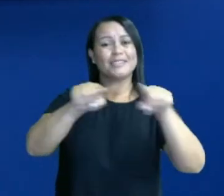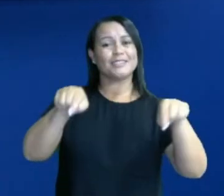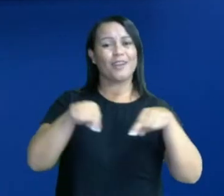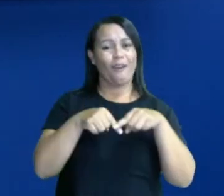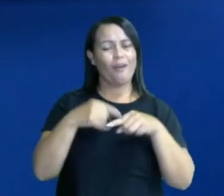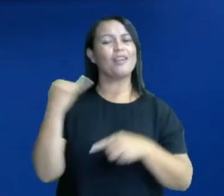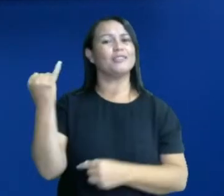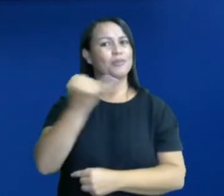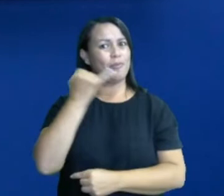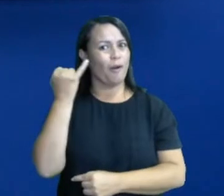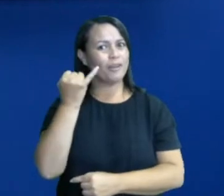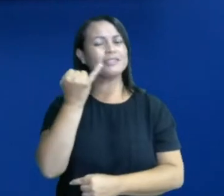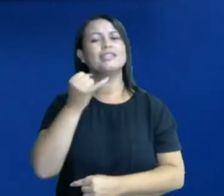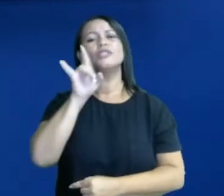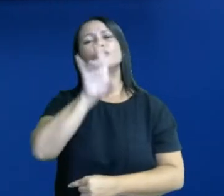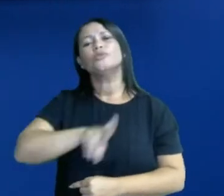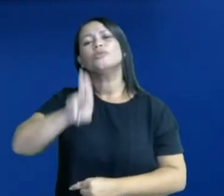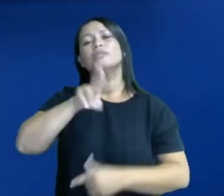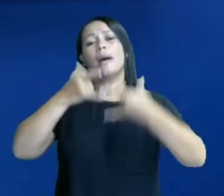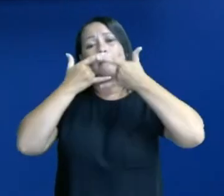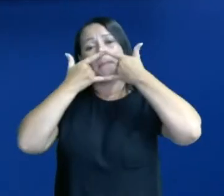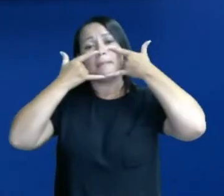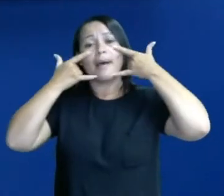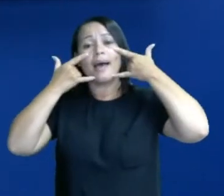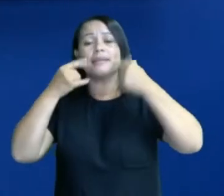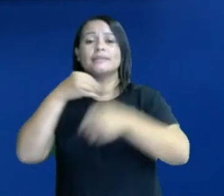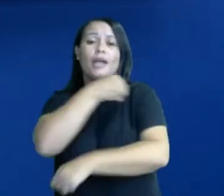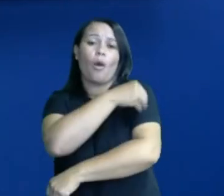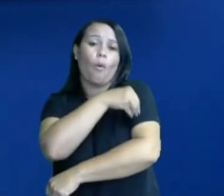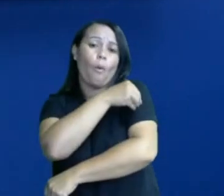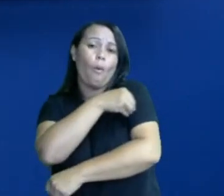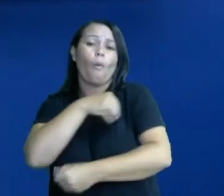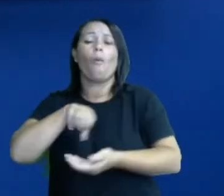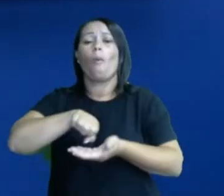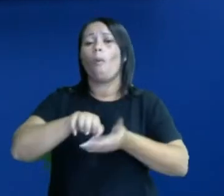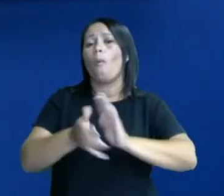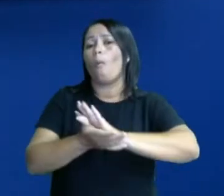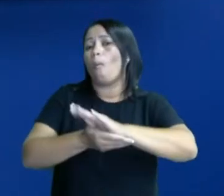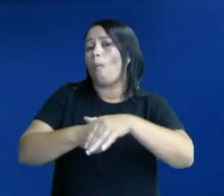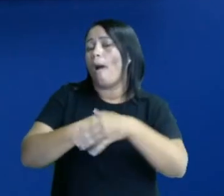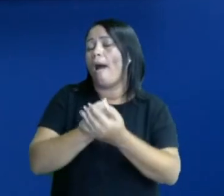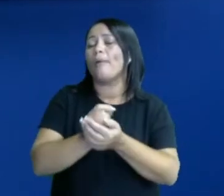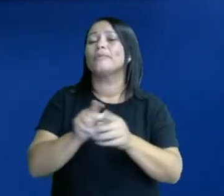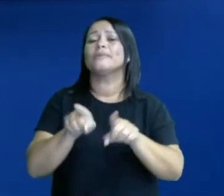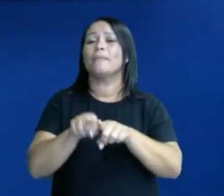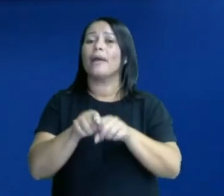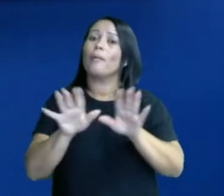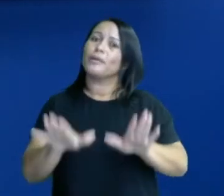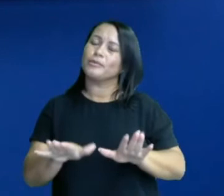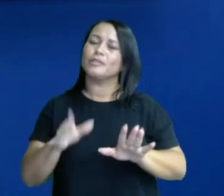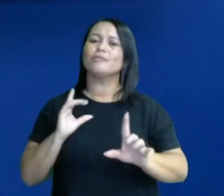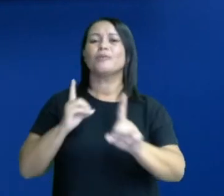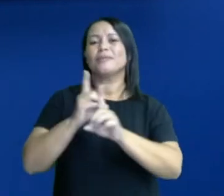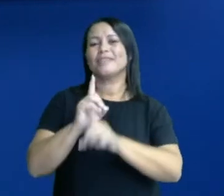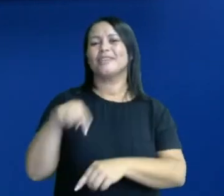Então, muito importante o uso da máscara, o uso do álcool. Enquanto isso, a gente vai se encontrando por aqui.